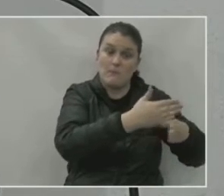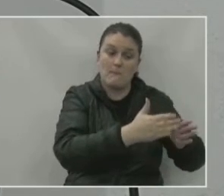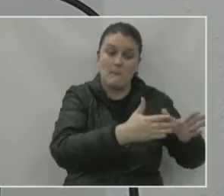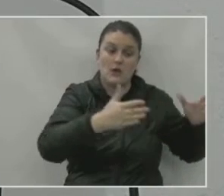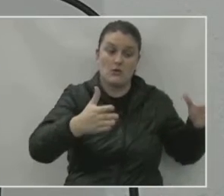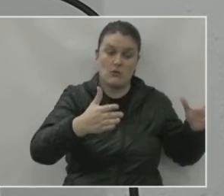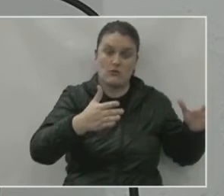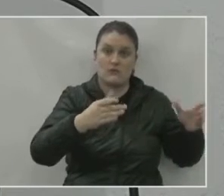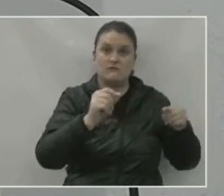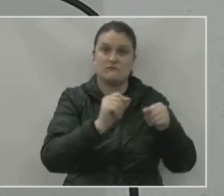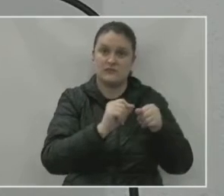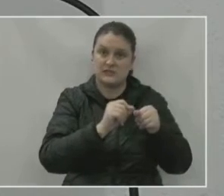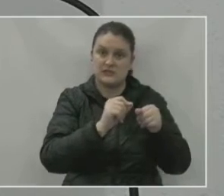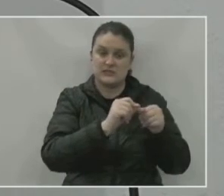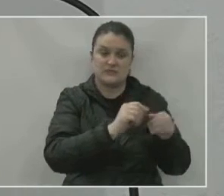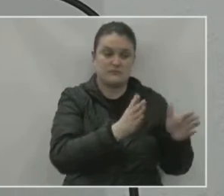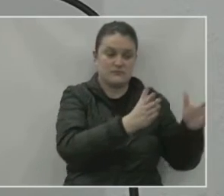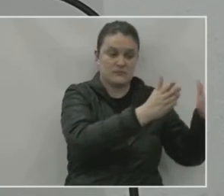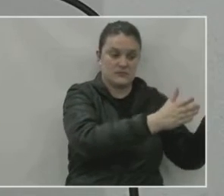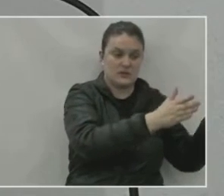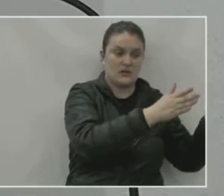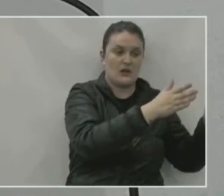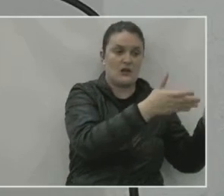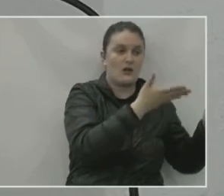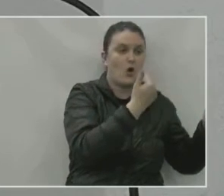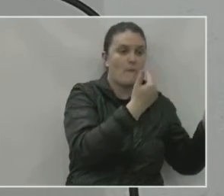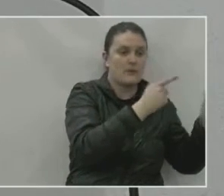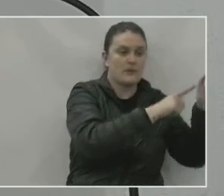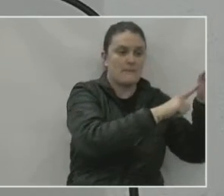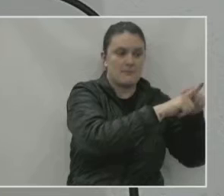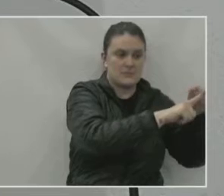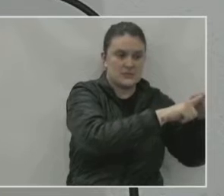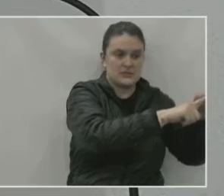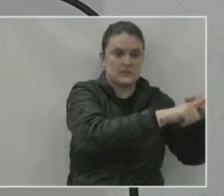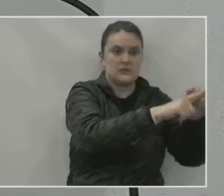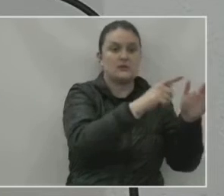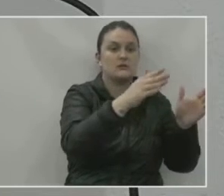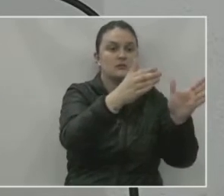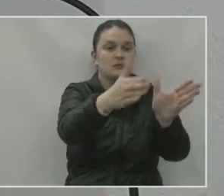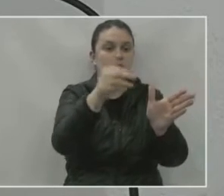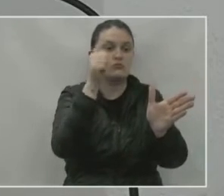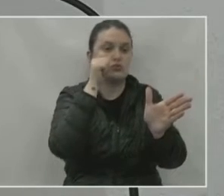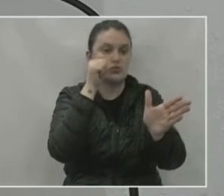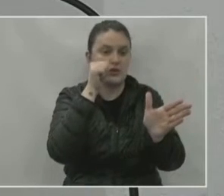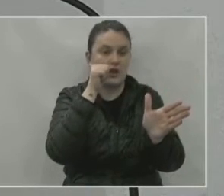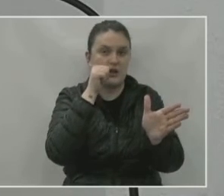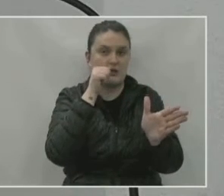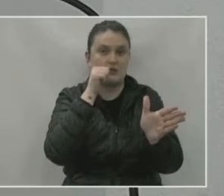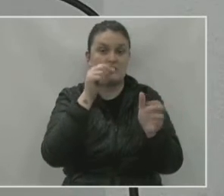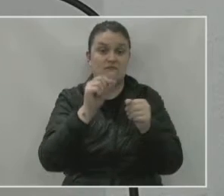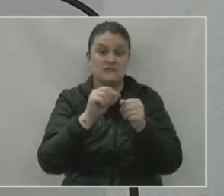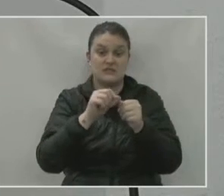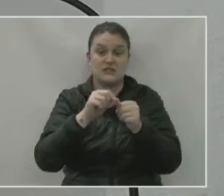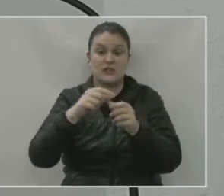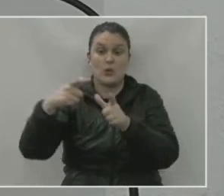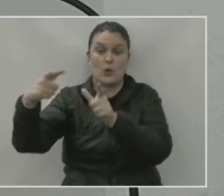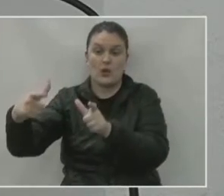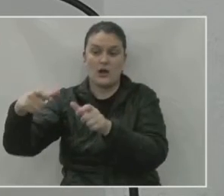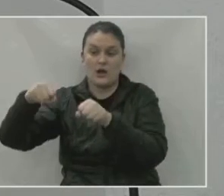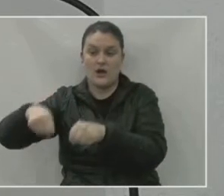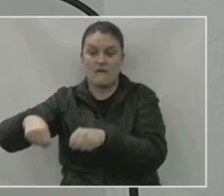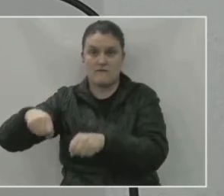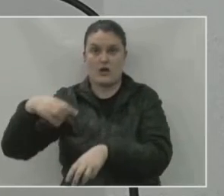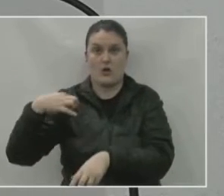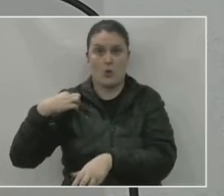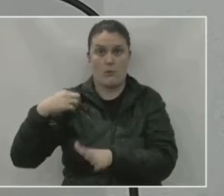readequaria, colocaria as pensões alimentícias num lugar só de pensão, as mulheres no local adequado, montaríamos uma lavanderia. Hoje